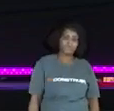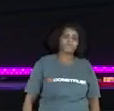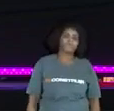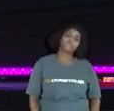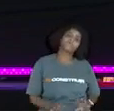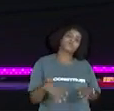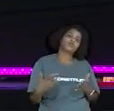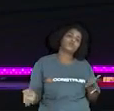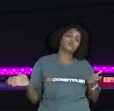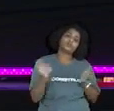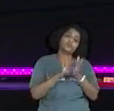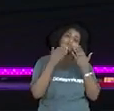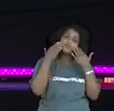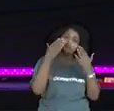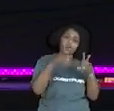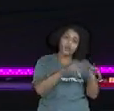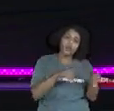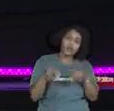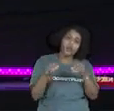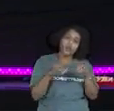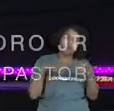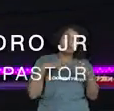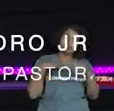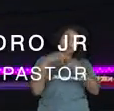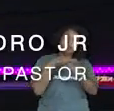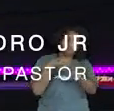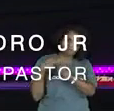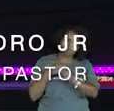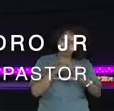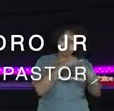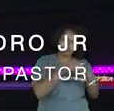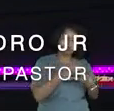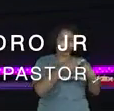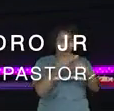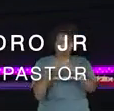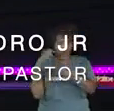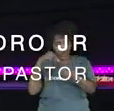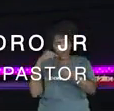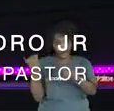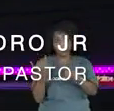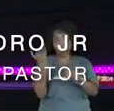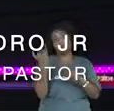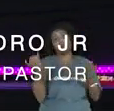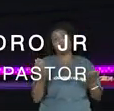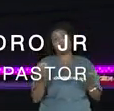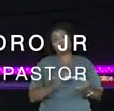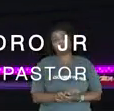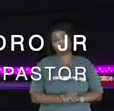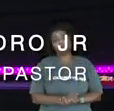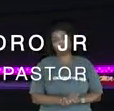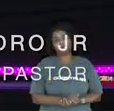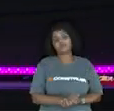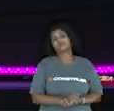bom e quando eles chegam diante da terra eles recebe algumas orientações E essas orientações são muito importantes para a gente hoje